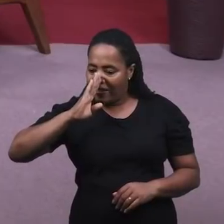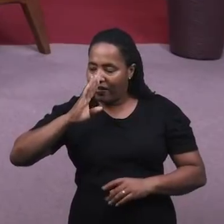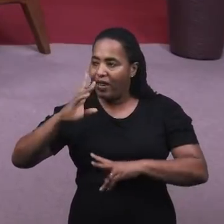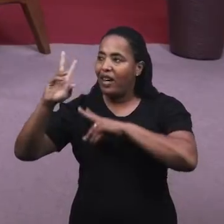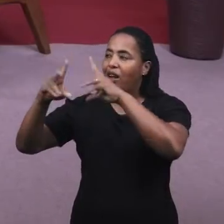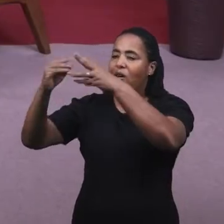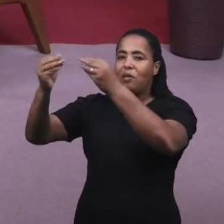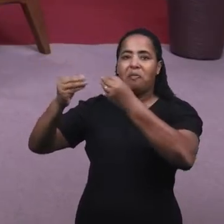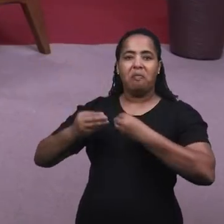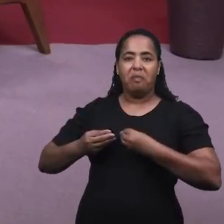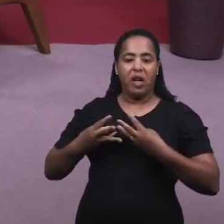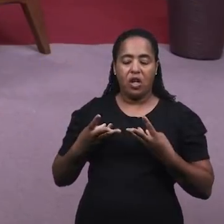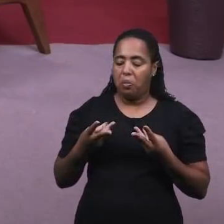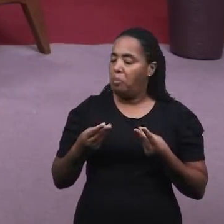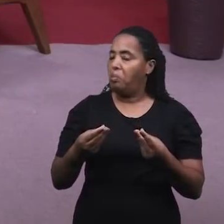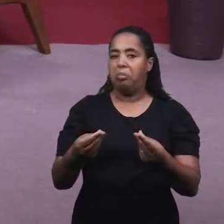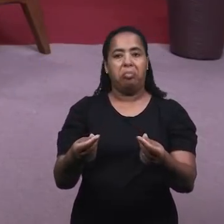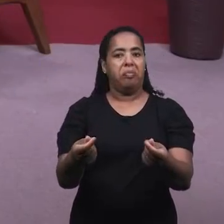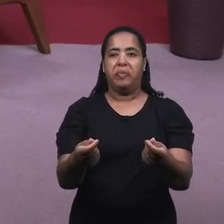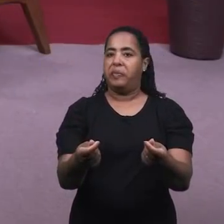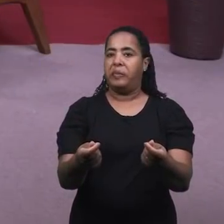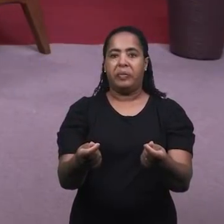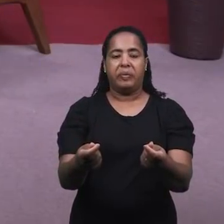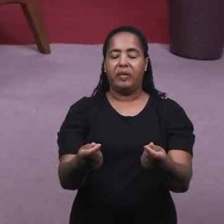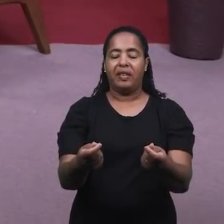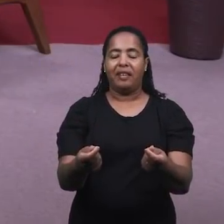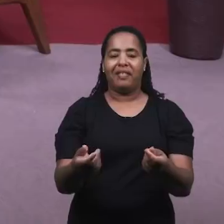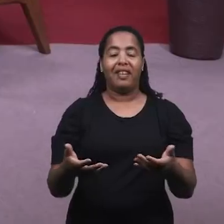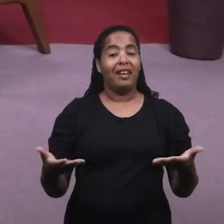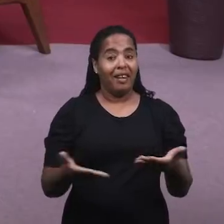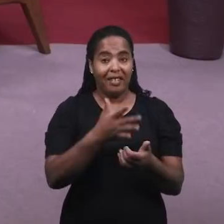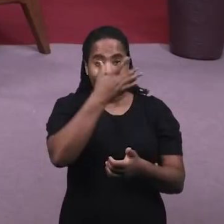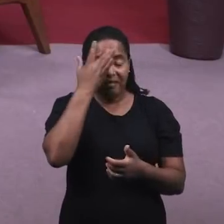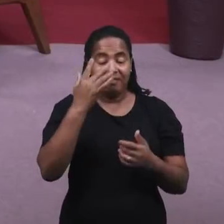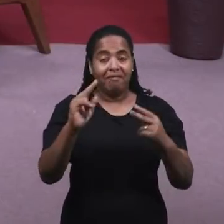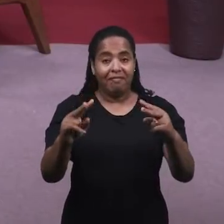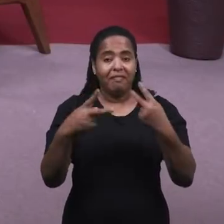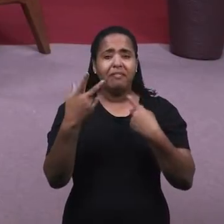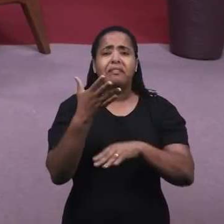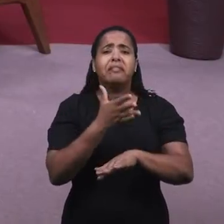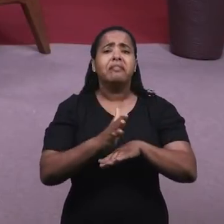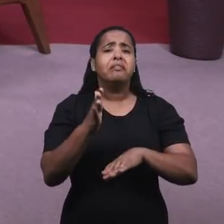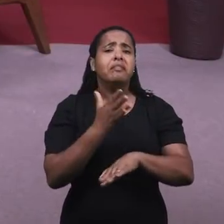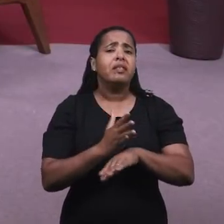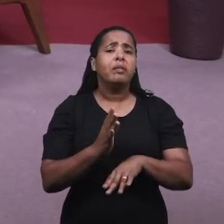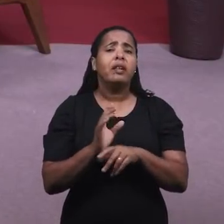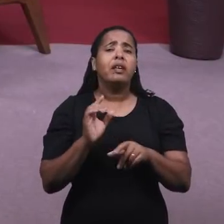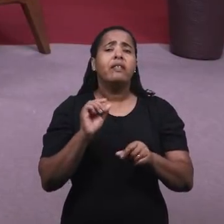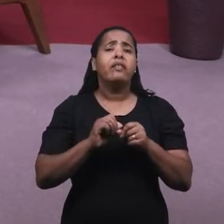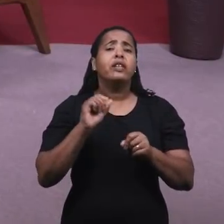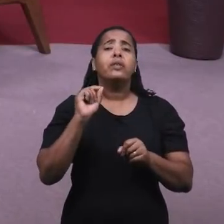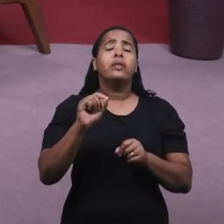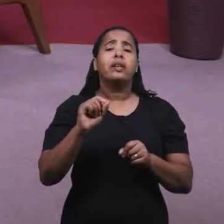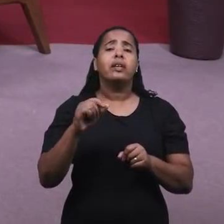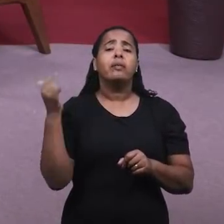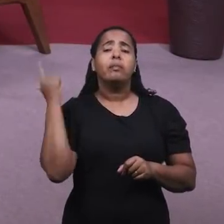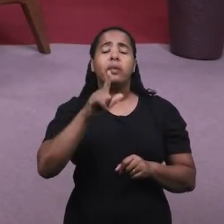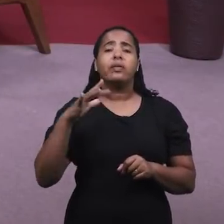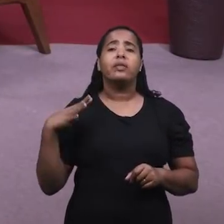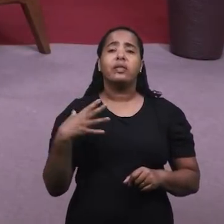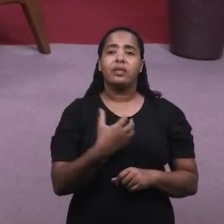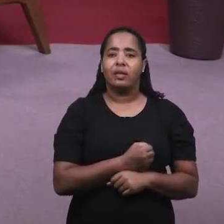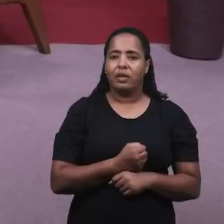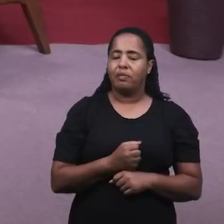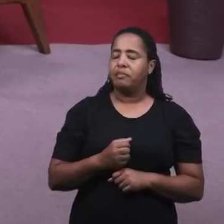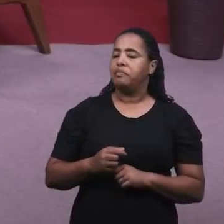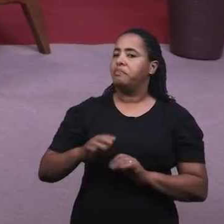Glória a Deus. Mas as pessoas agora querem ouvir, na prática, o que fazer para alcançar a salvação. Nada melhor do que o